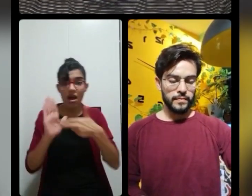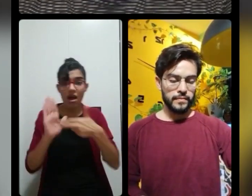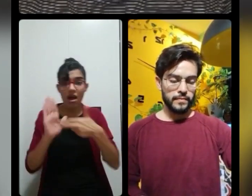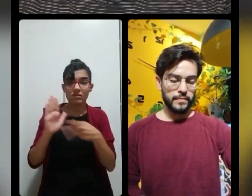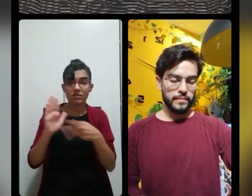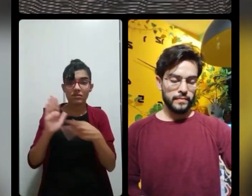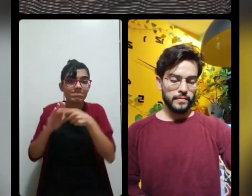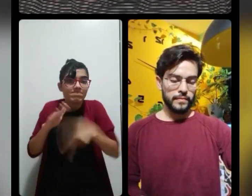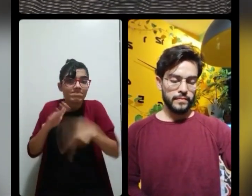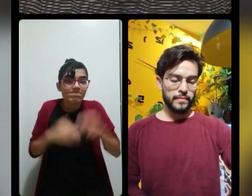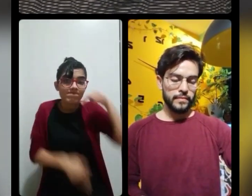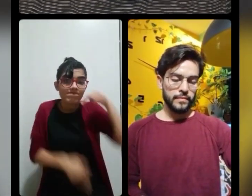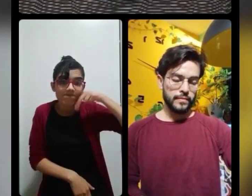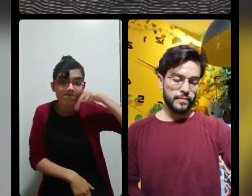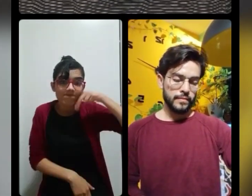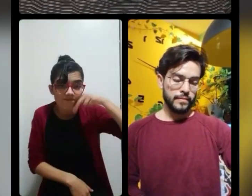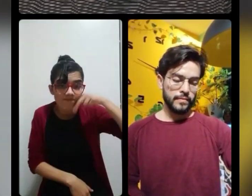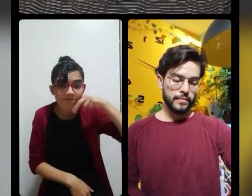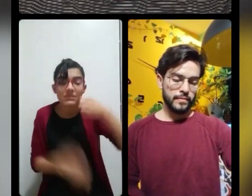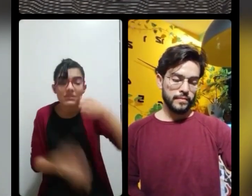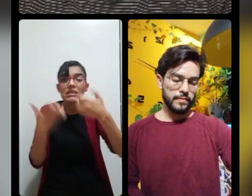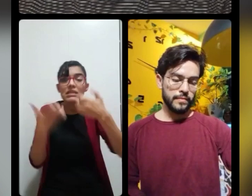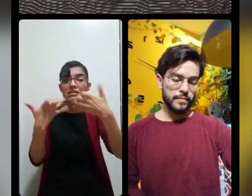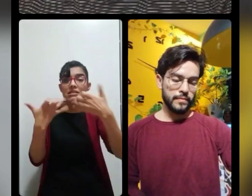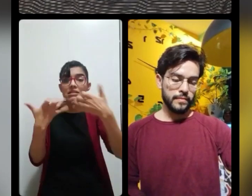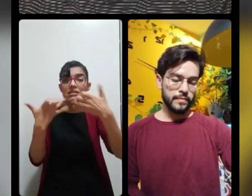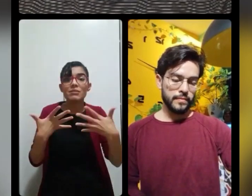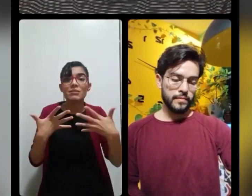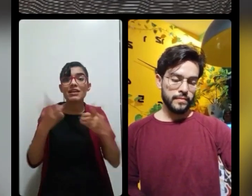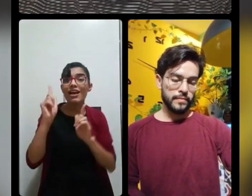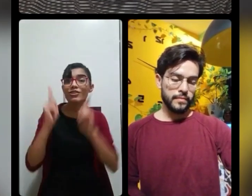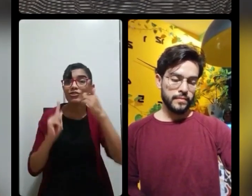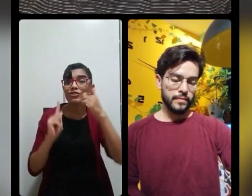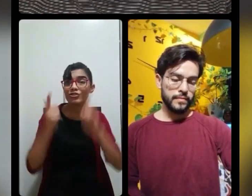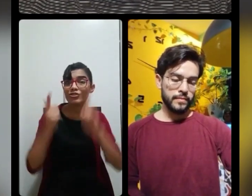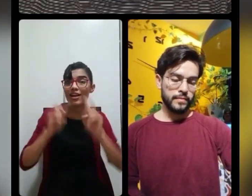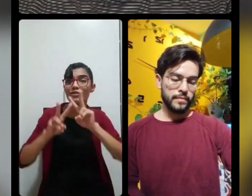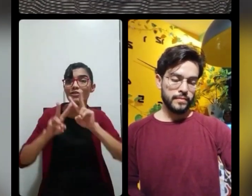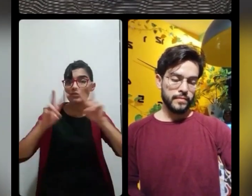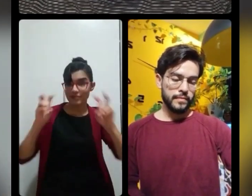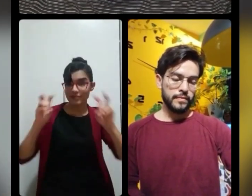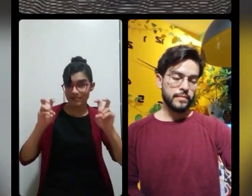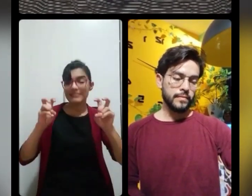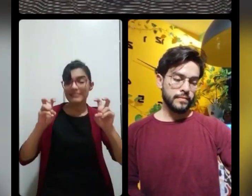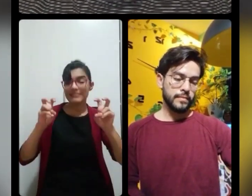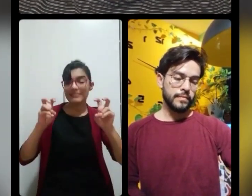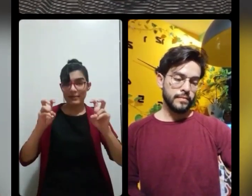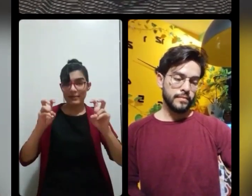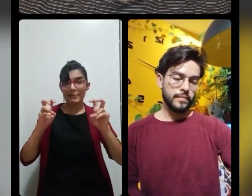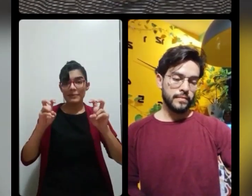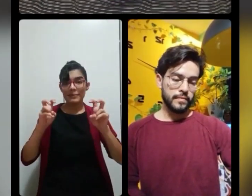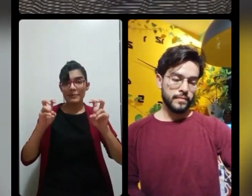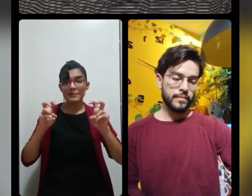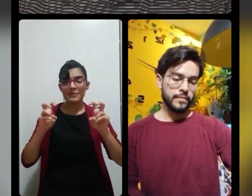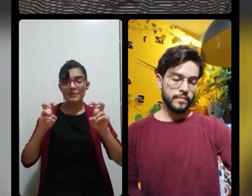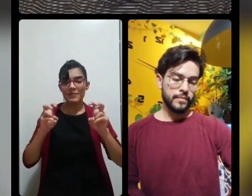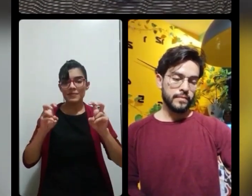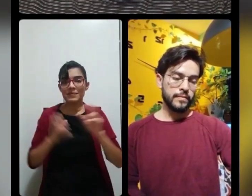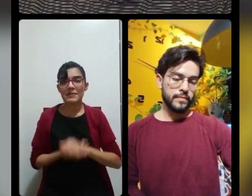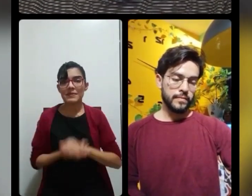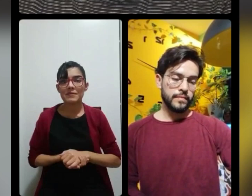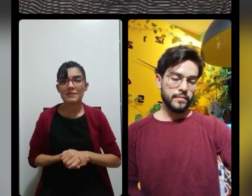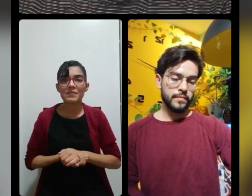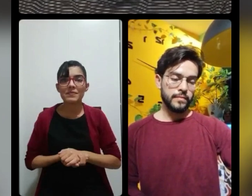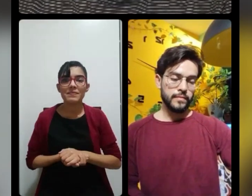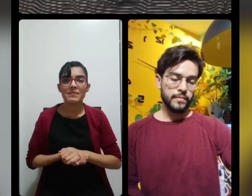mas como é da mesma época, ela ainda não tinha diante dela história dos nossos gestos. Ela vai ao verbete de Cascudo